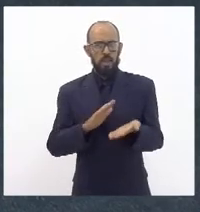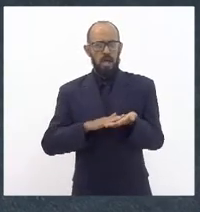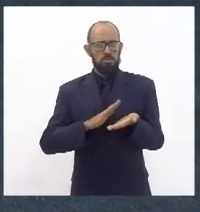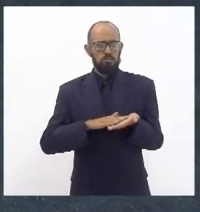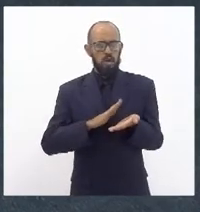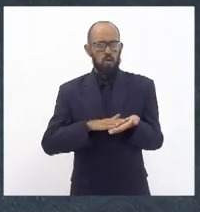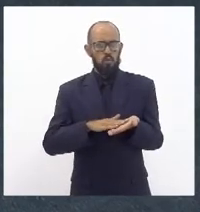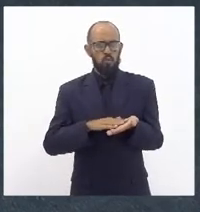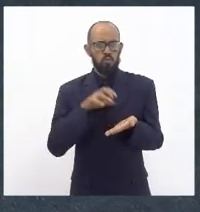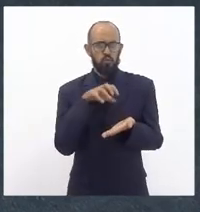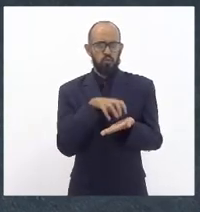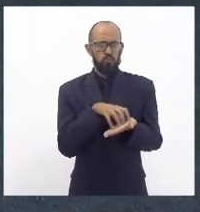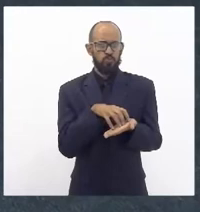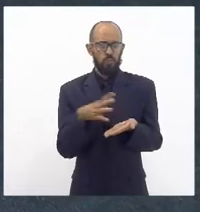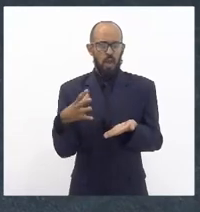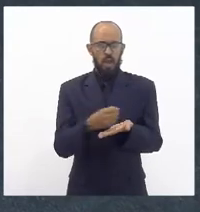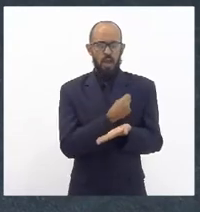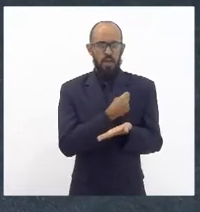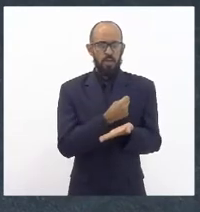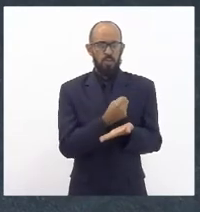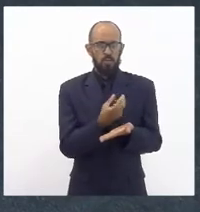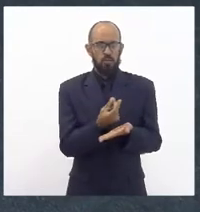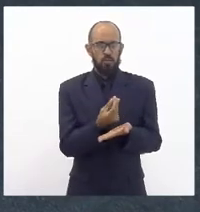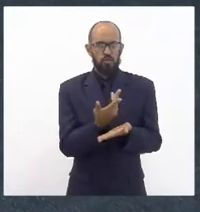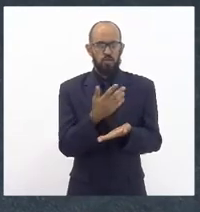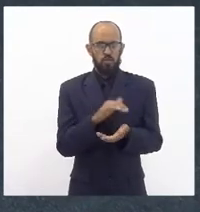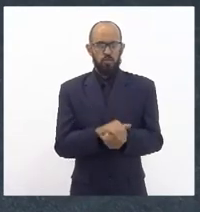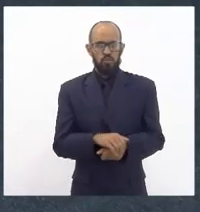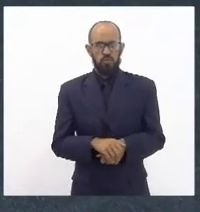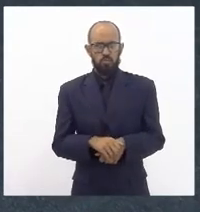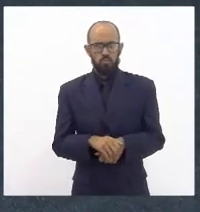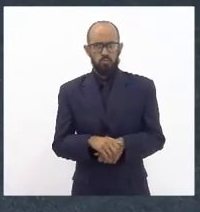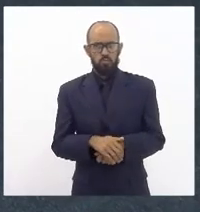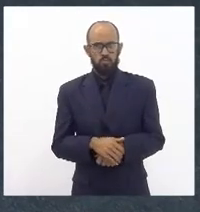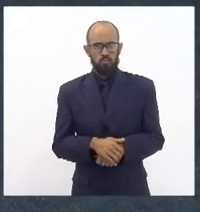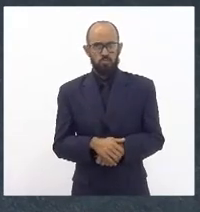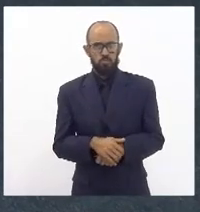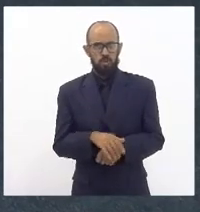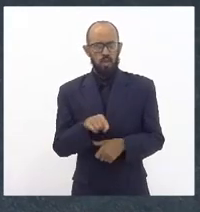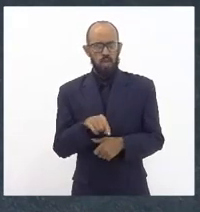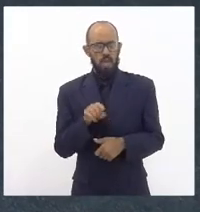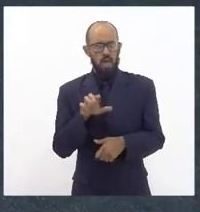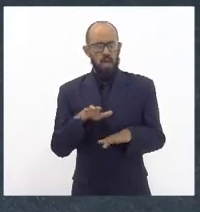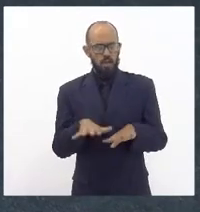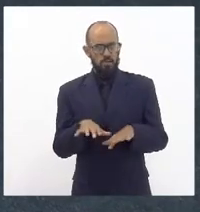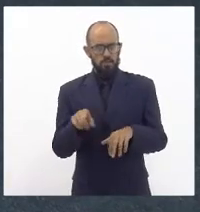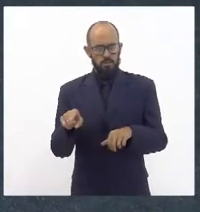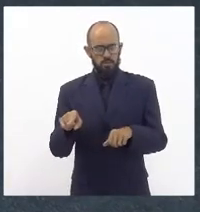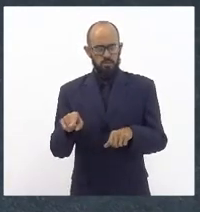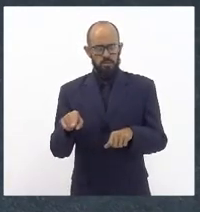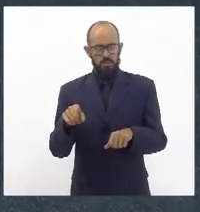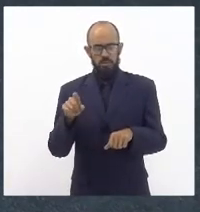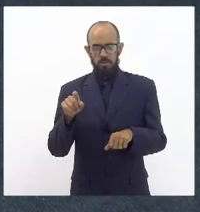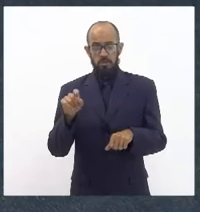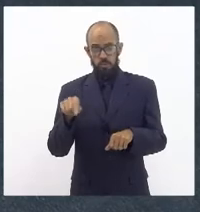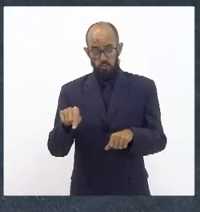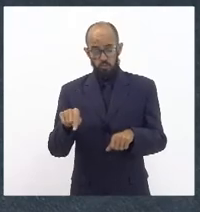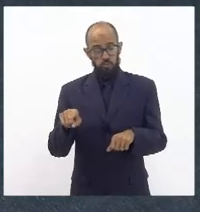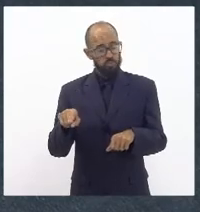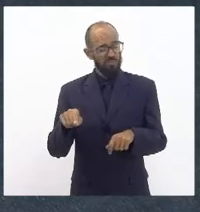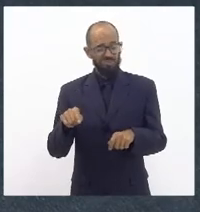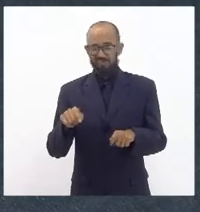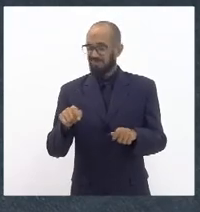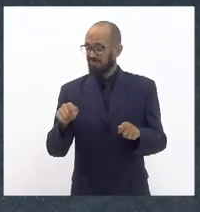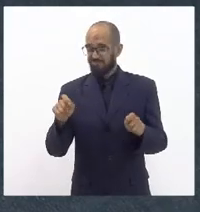órgão que seja arrecadador arrecadador é isso aqui é um isso aqui